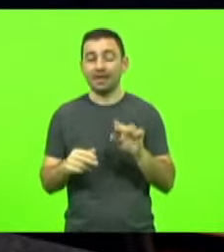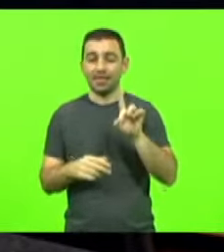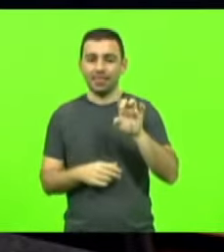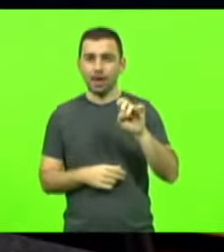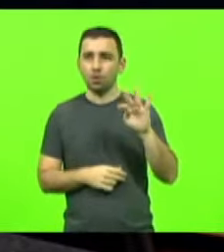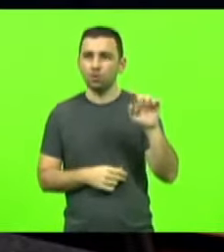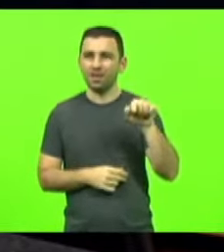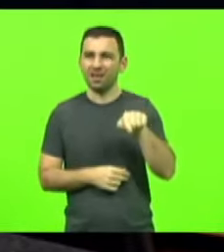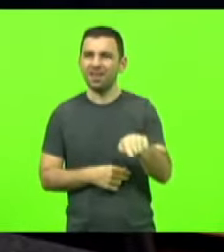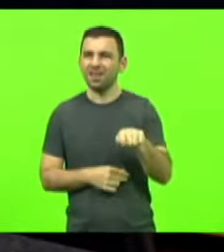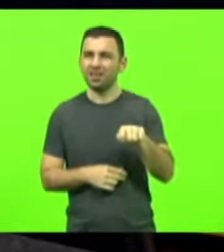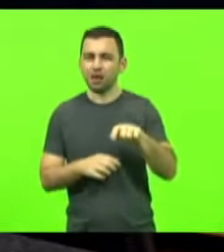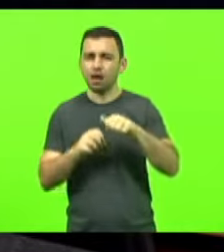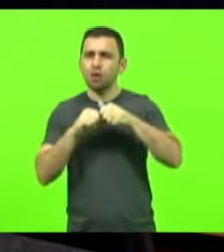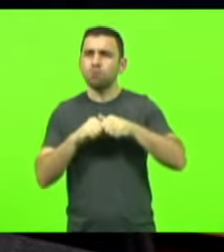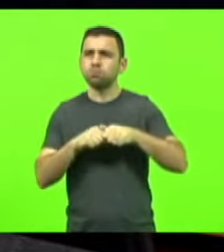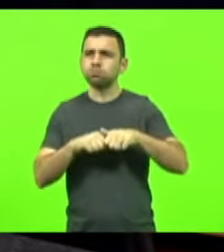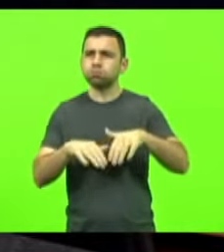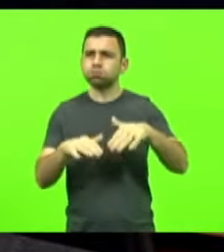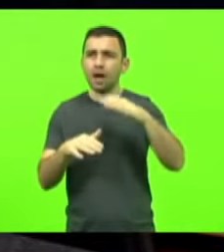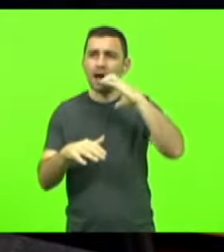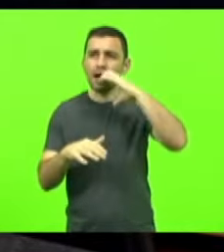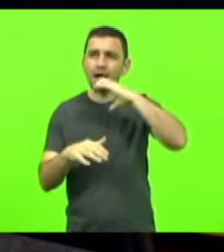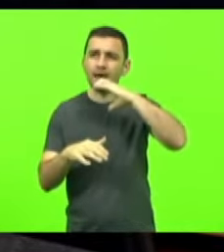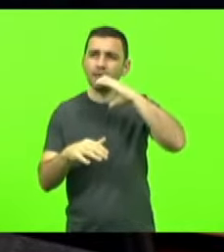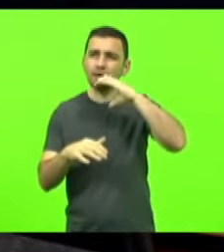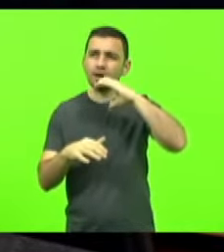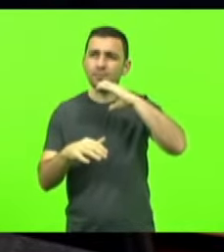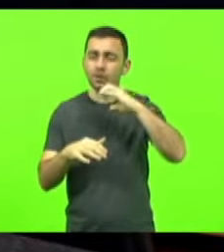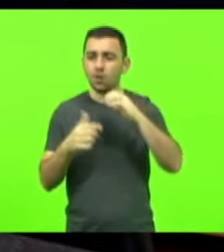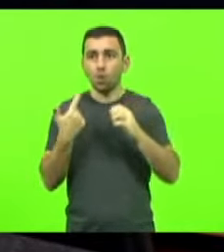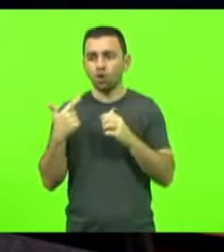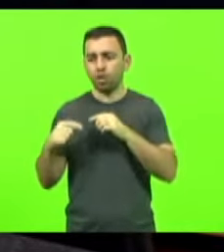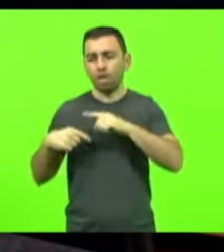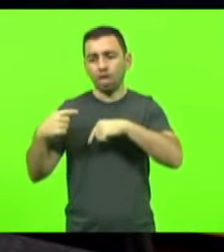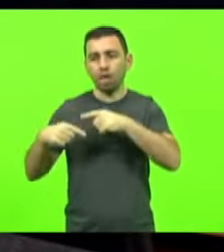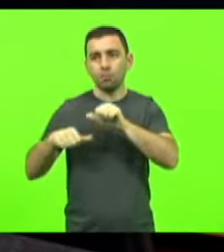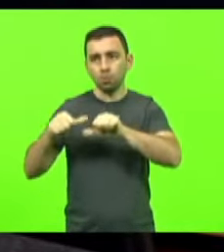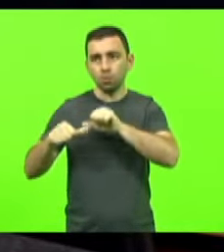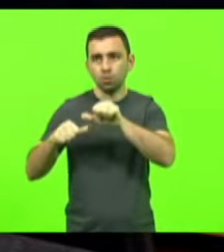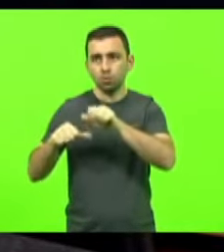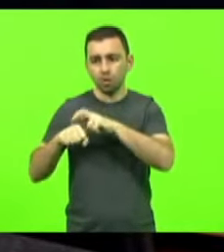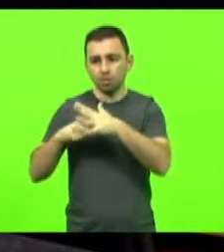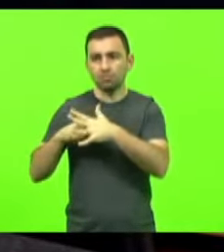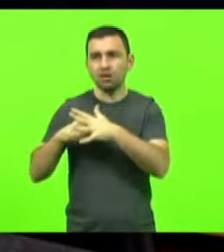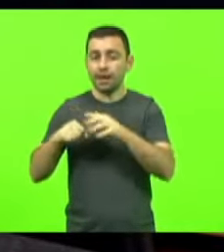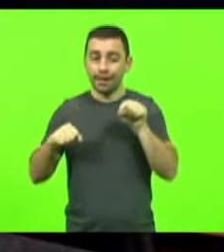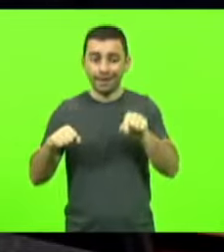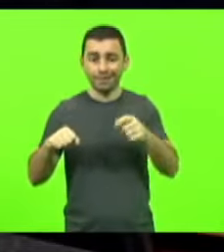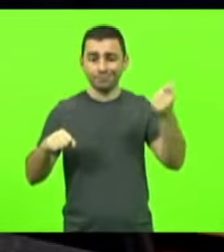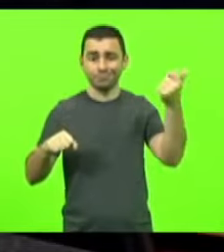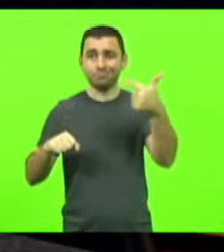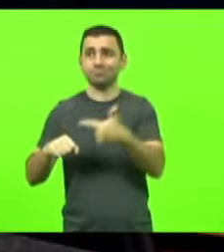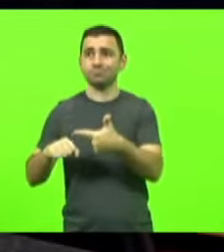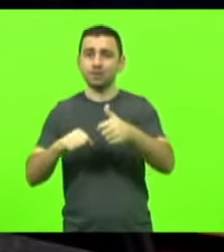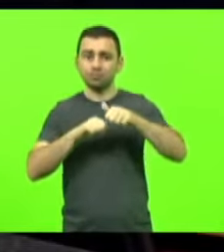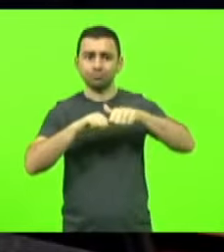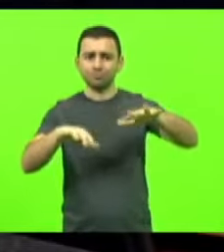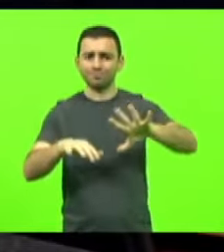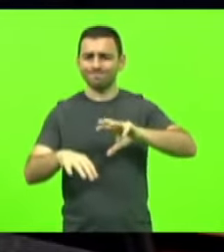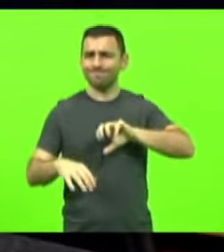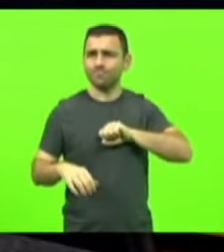tende a se propagar de forma mais rápida que as demais cepas, podendo causar doenças mais graves